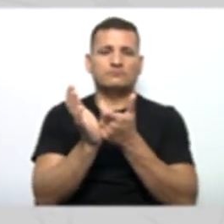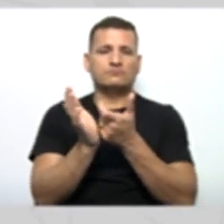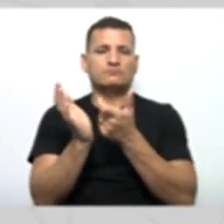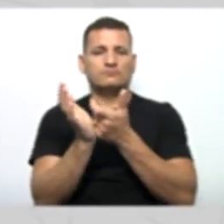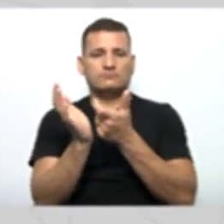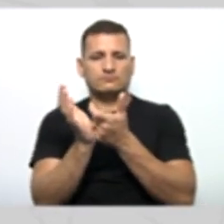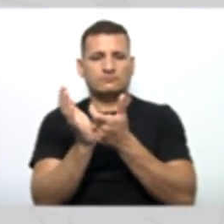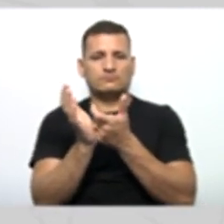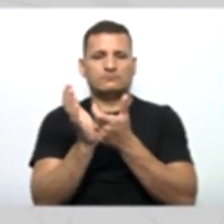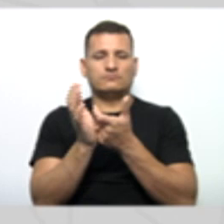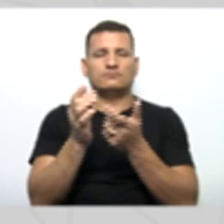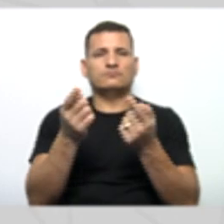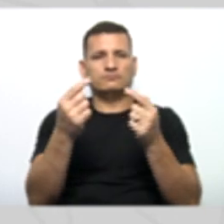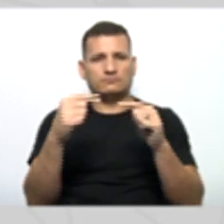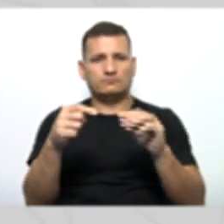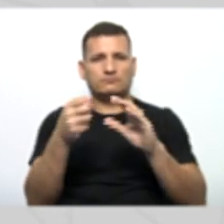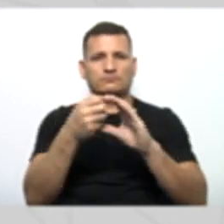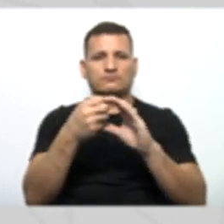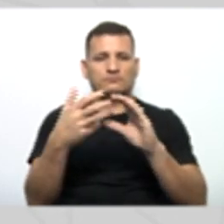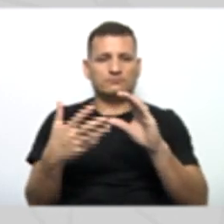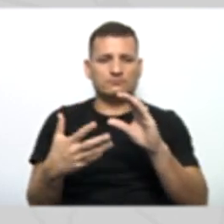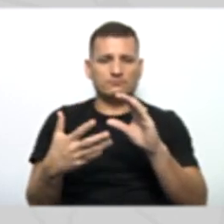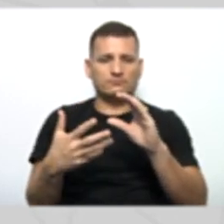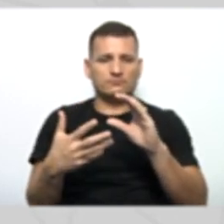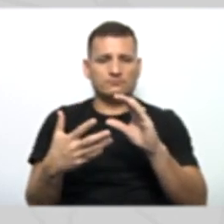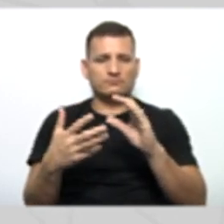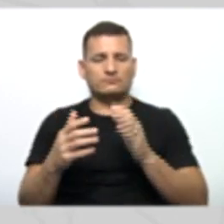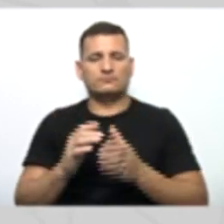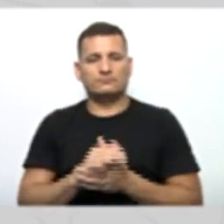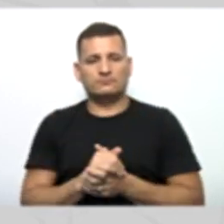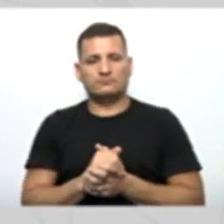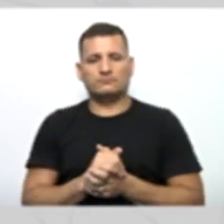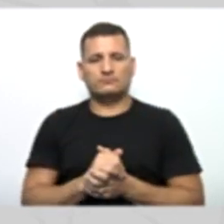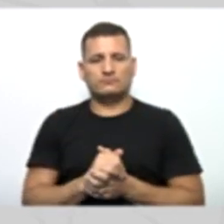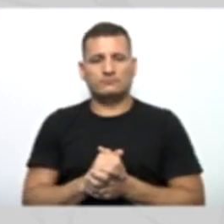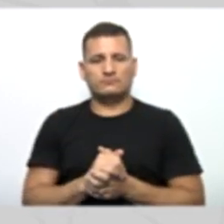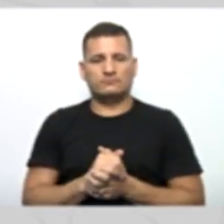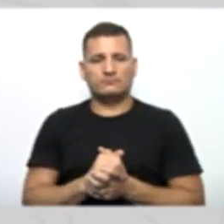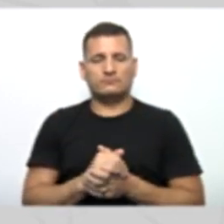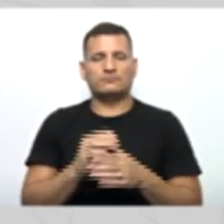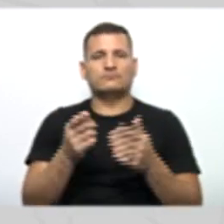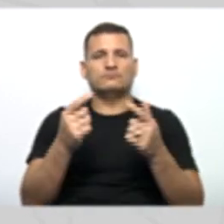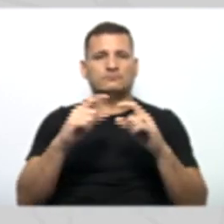o status, né, desse pedido. Tenho